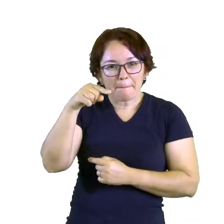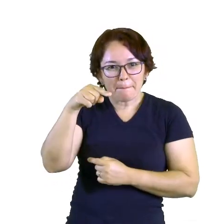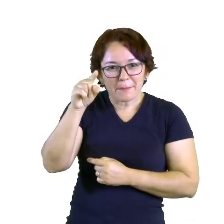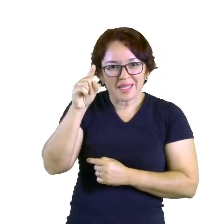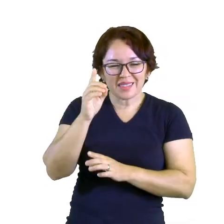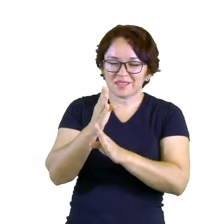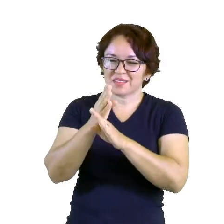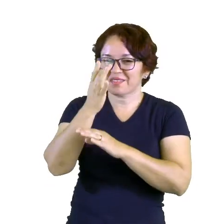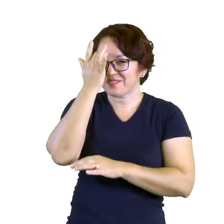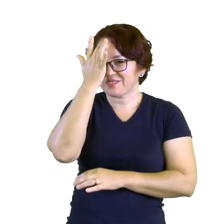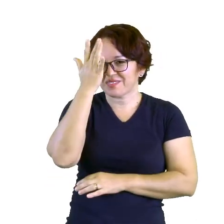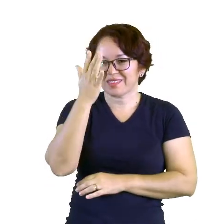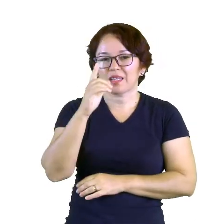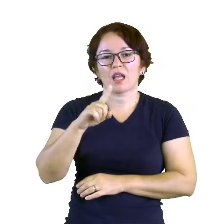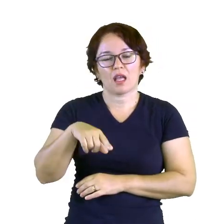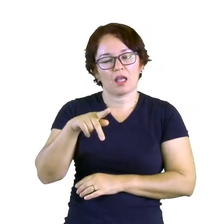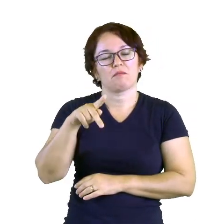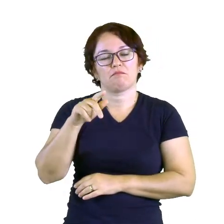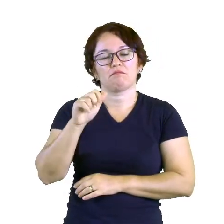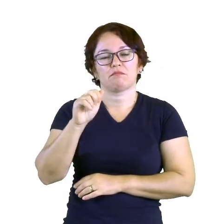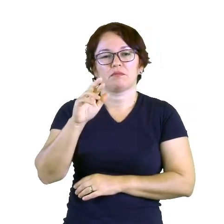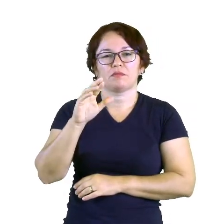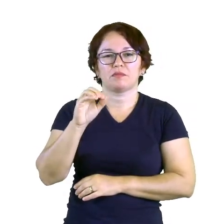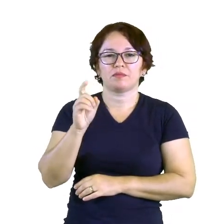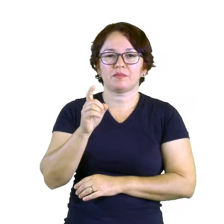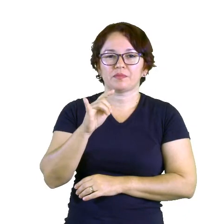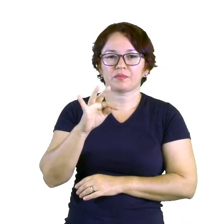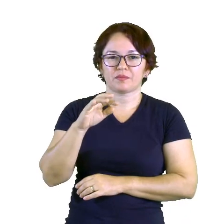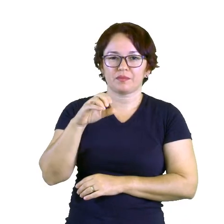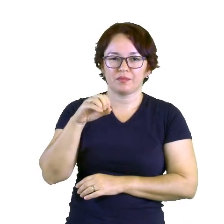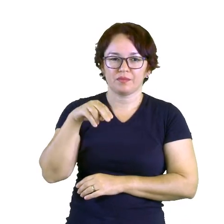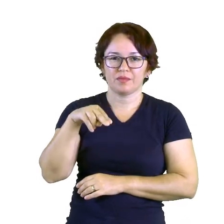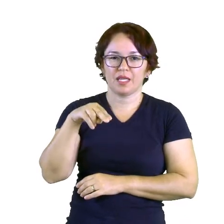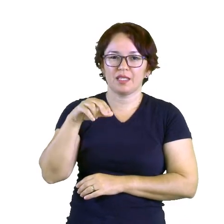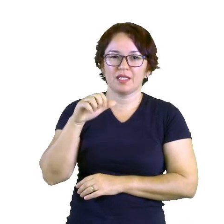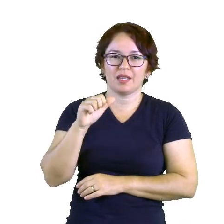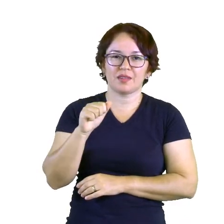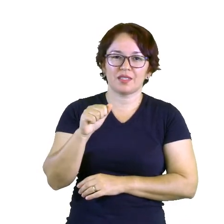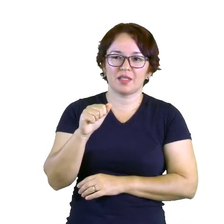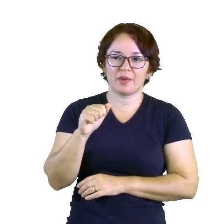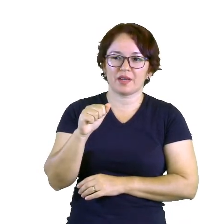né? Então, ela é uma paroxítona. E a última,